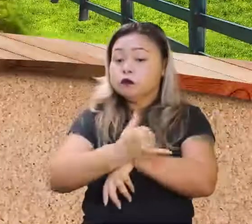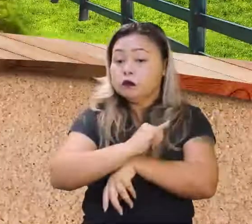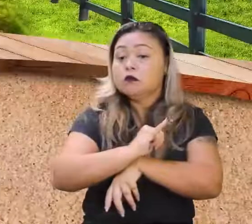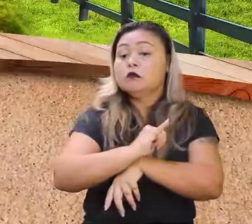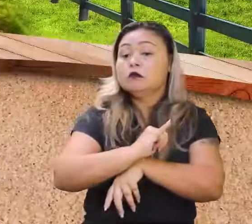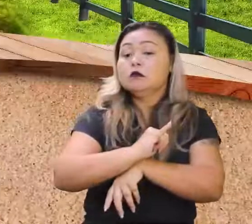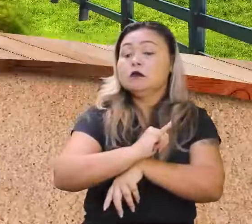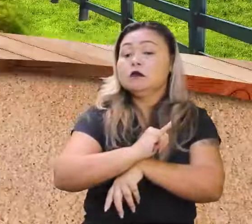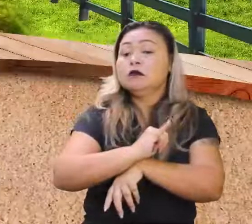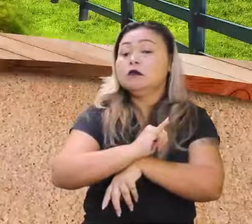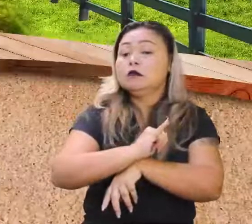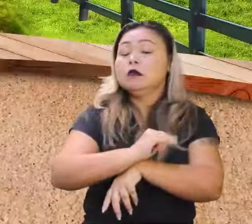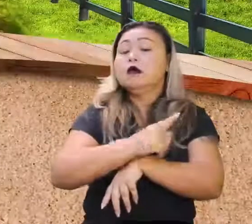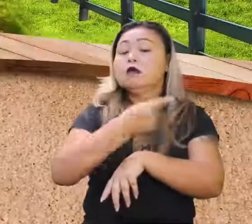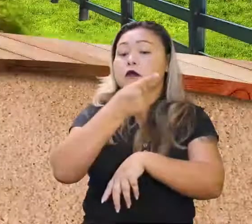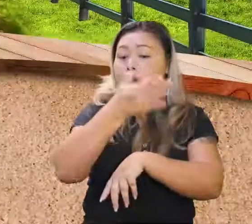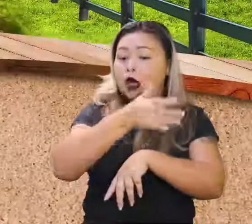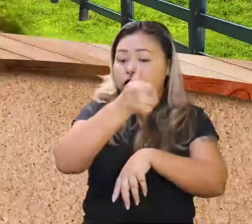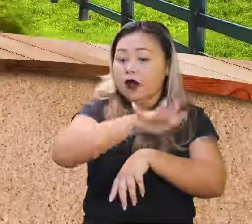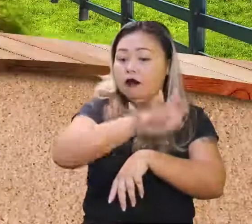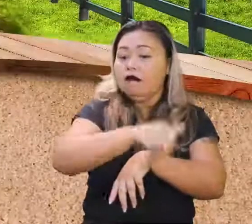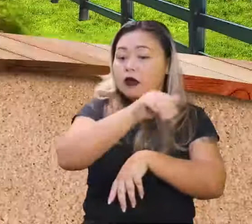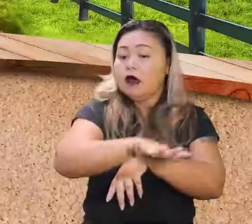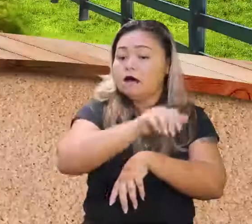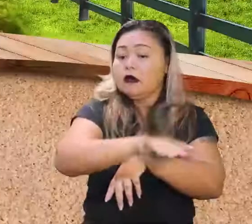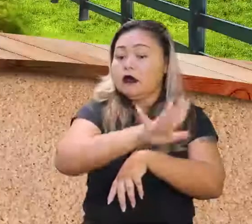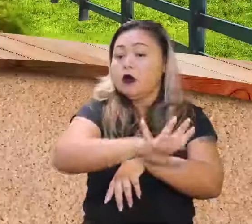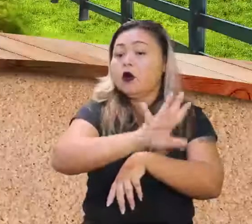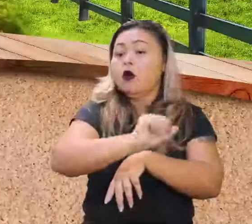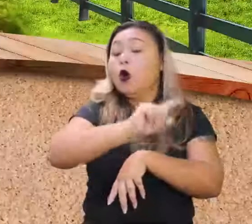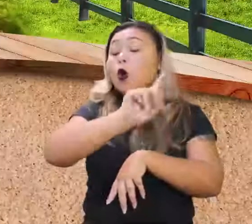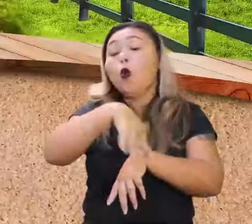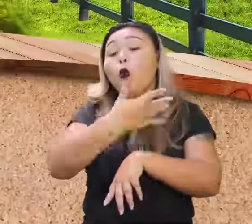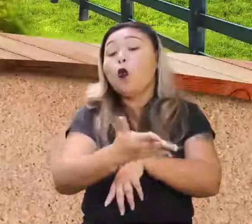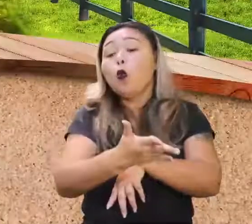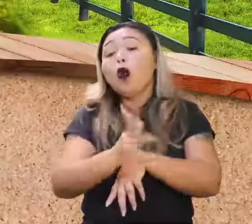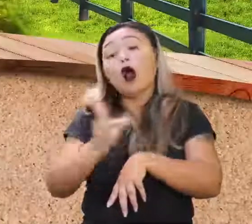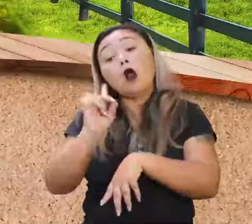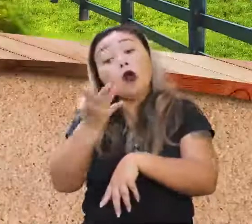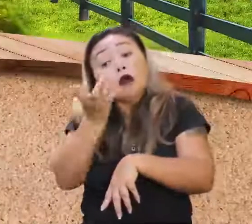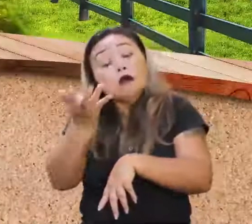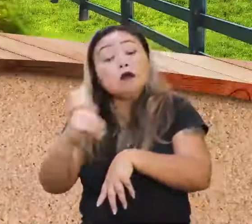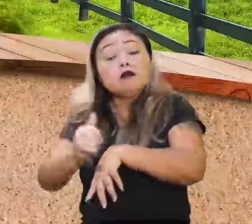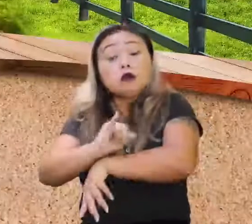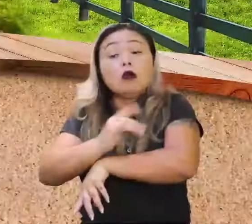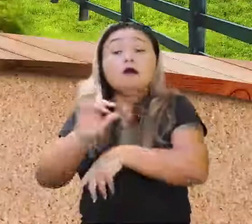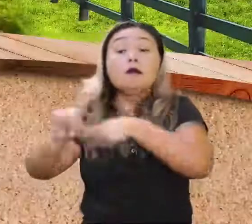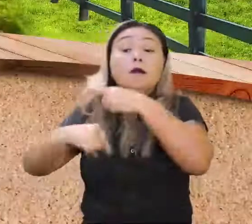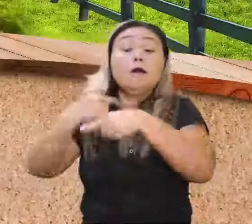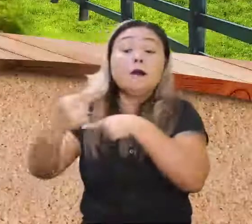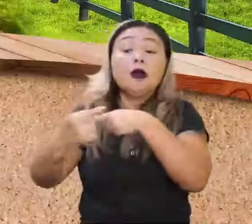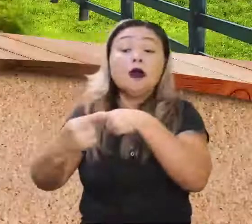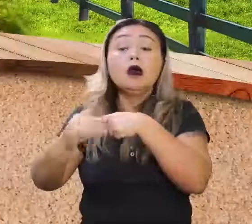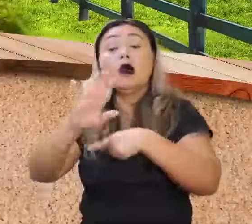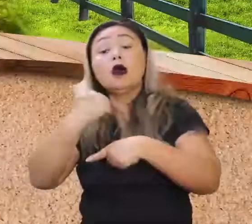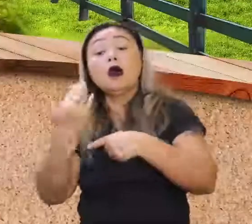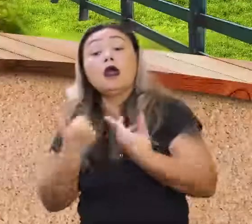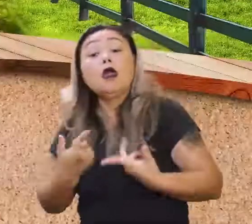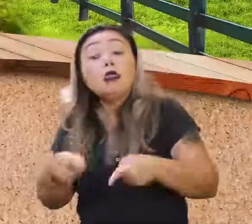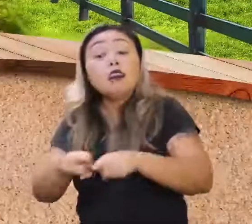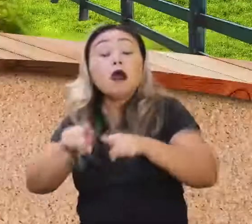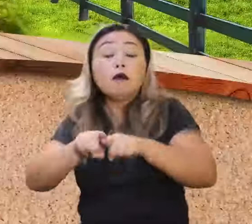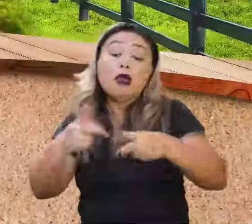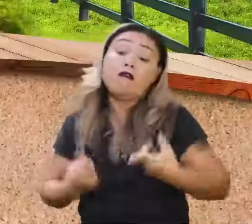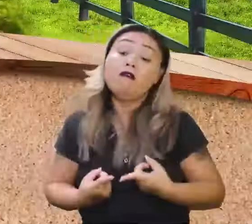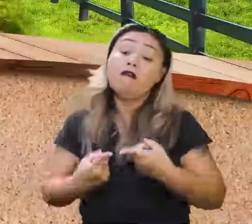engorda, para bater. Agora, não, eu quero fazer engorda para abater e